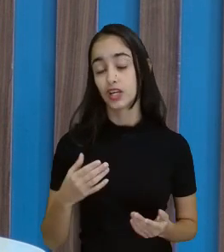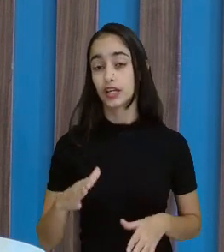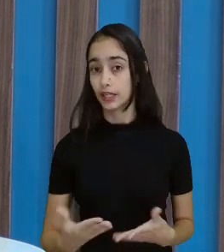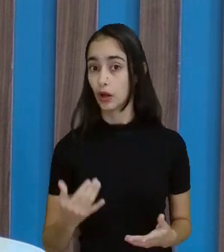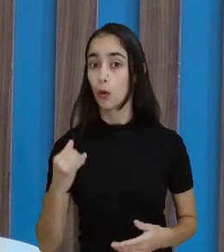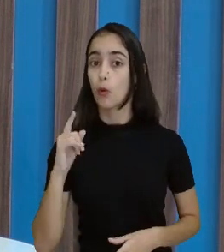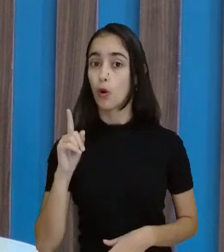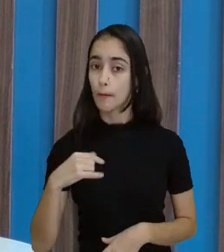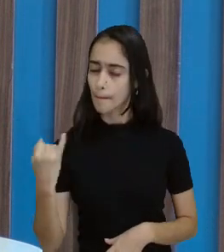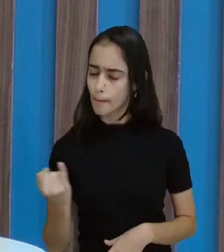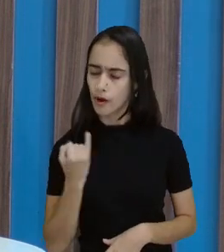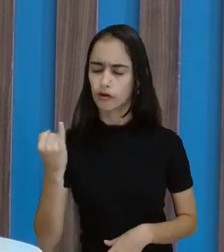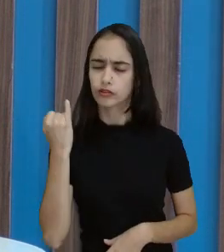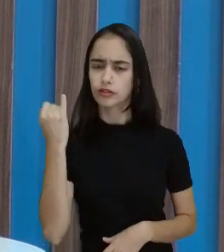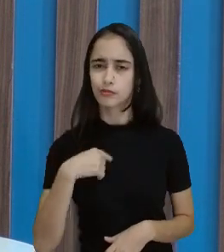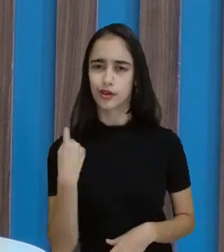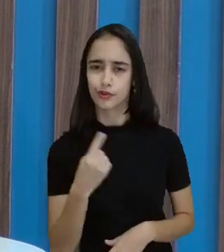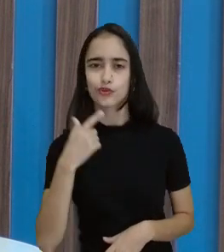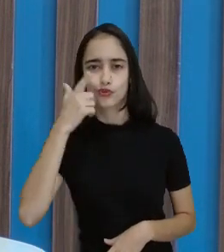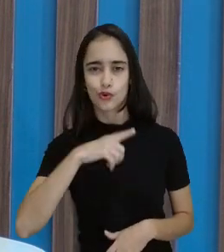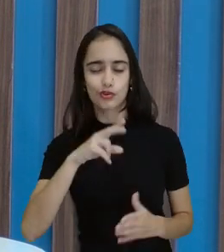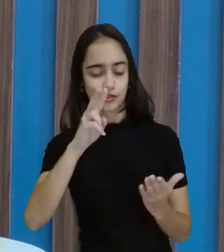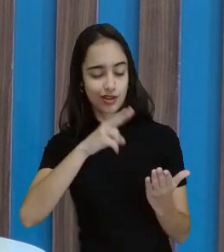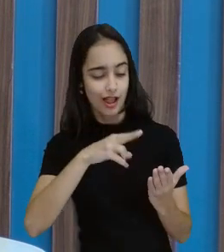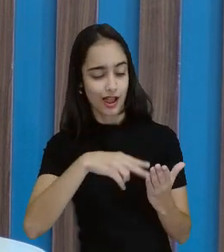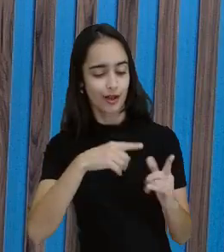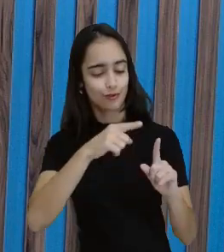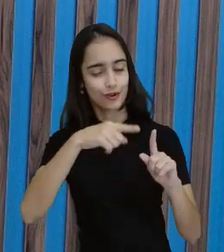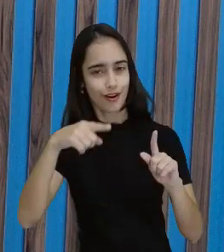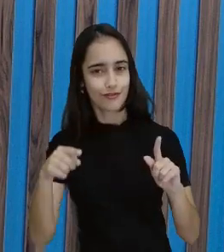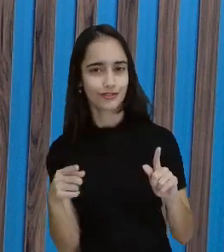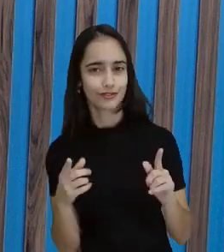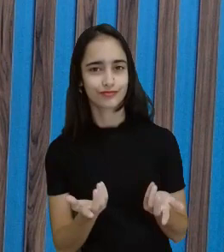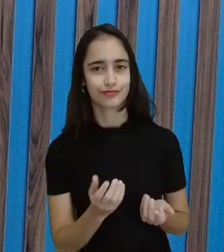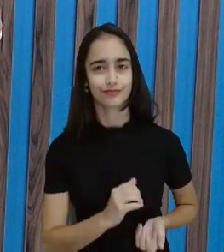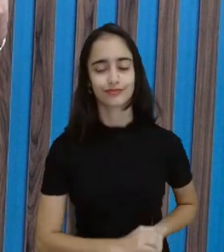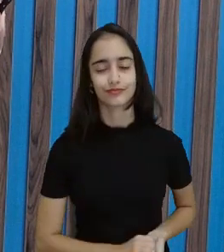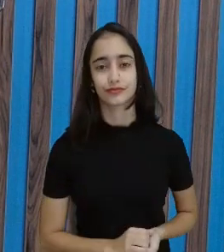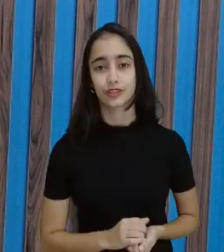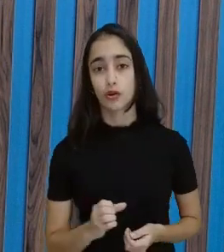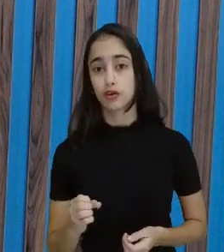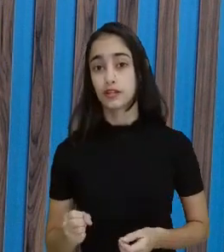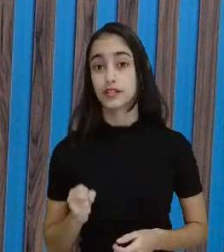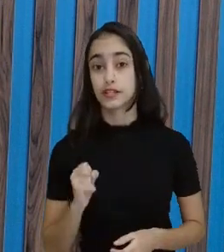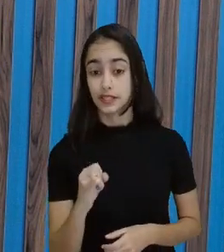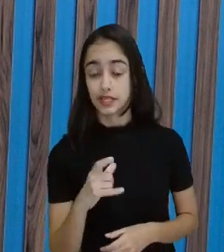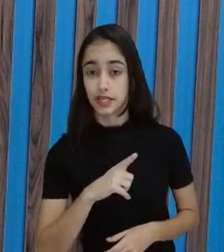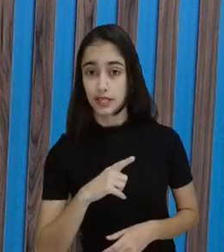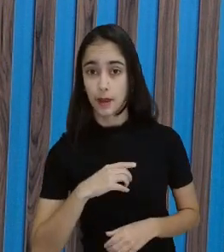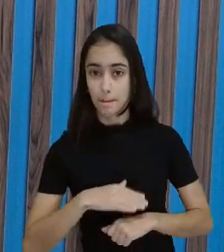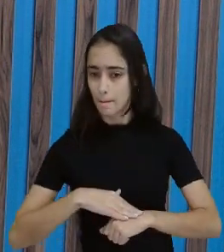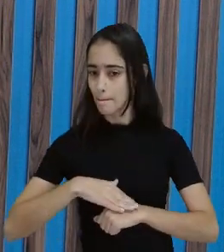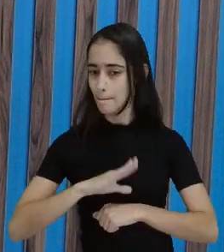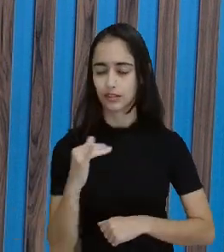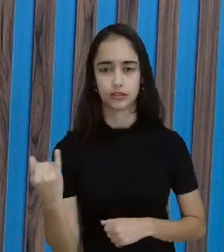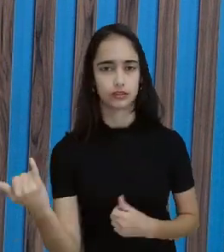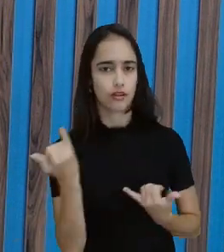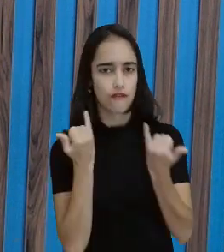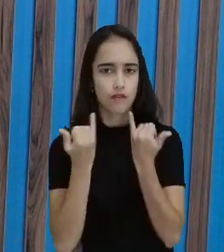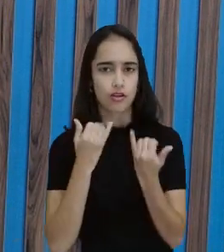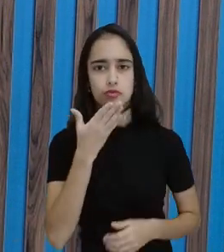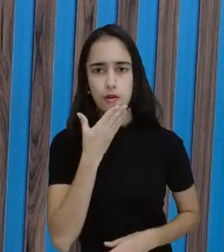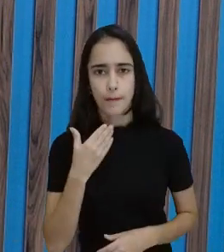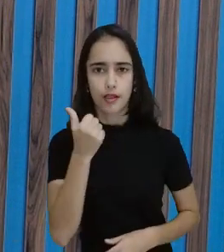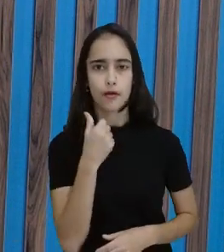a leitura do gráfico. Isso mesmo. Quanto mais informações, melhor, não é, professora Kátia? Isso. Para